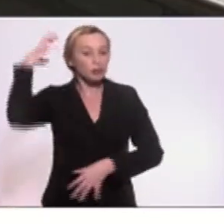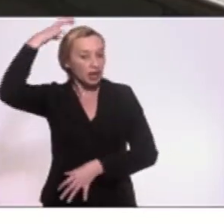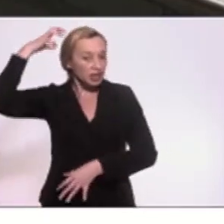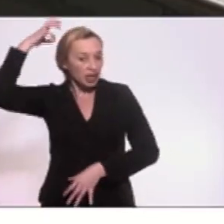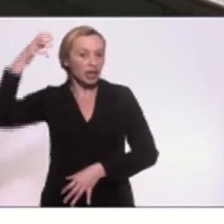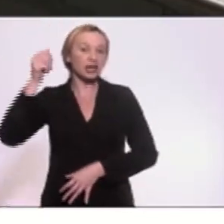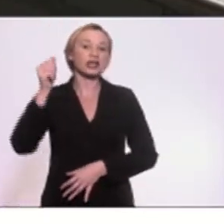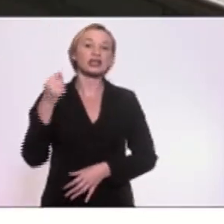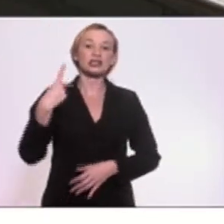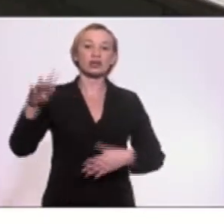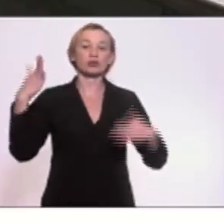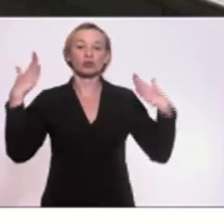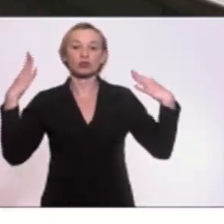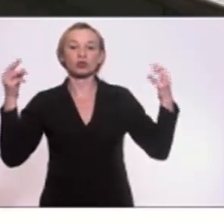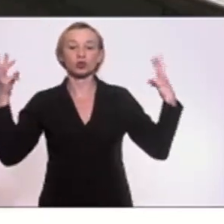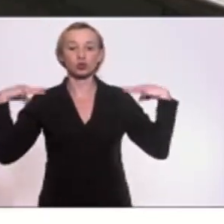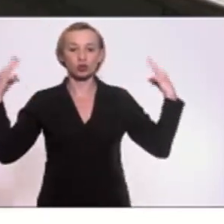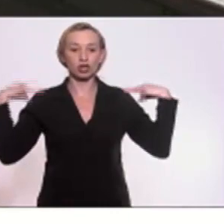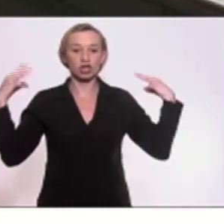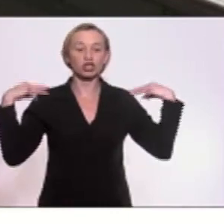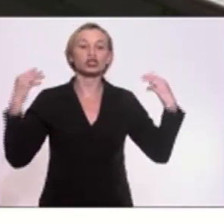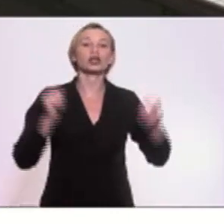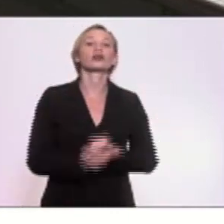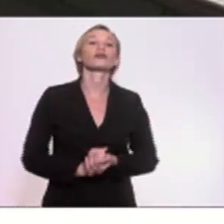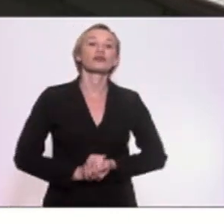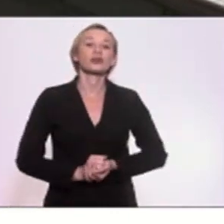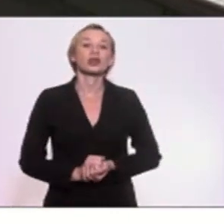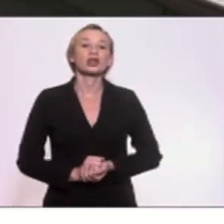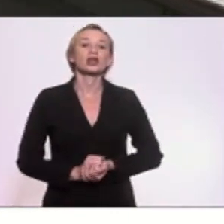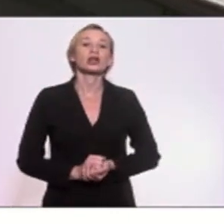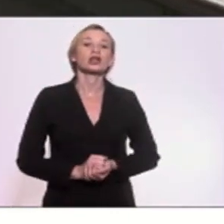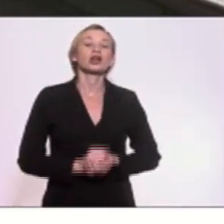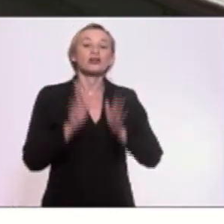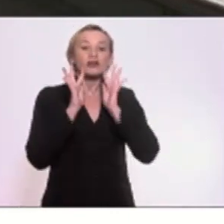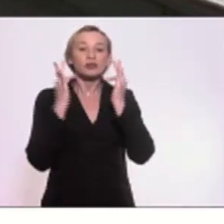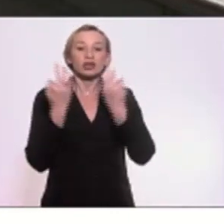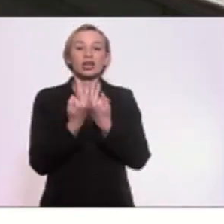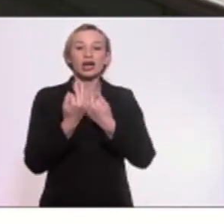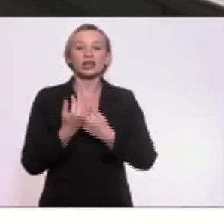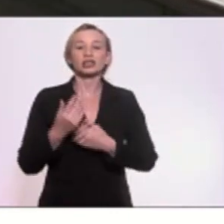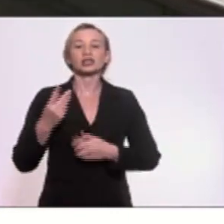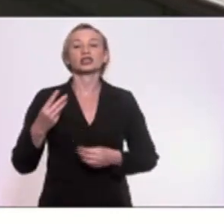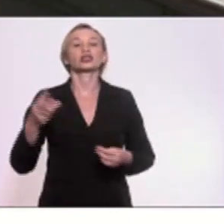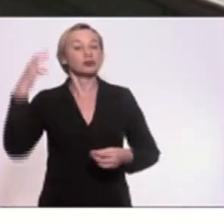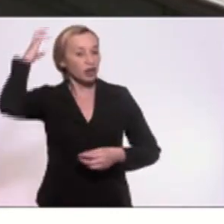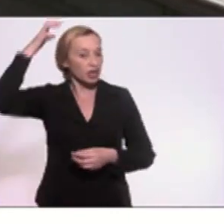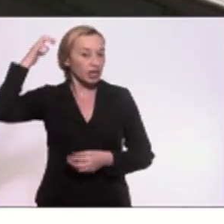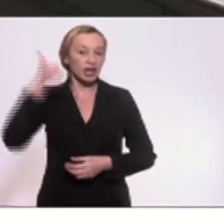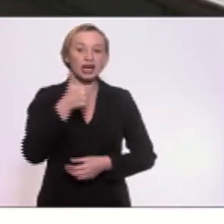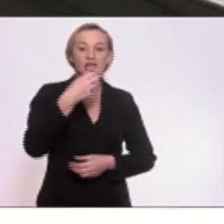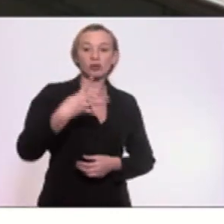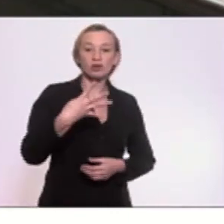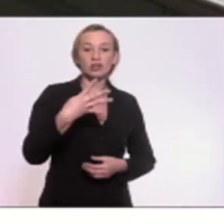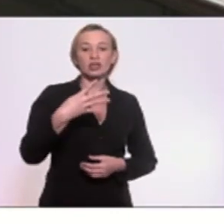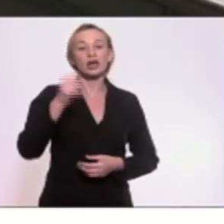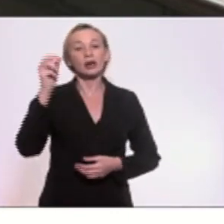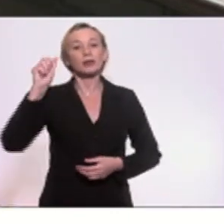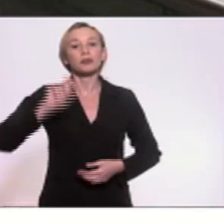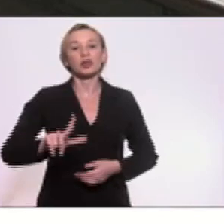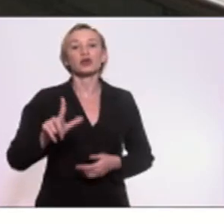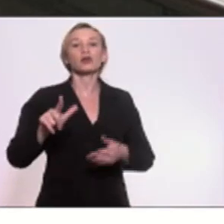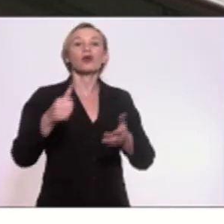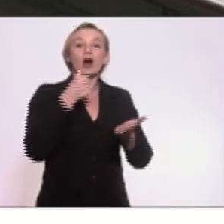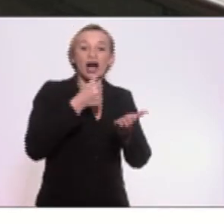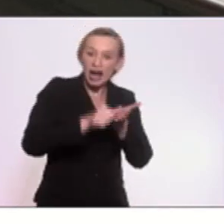Anderson, rendeu aos familiares de Marielle cerca de 14 mil cartas enviadas pelo mundo